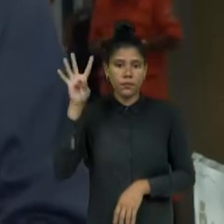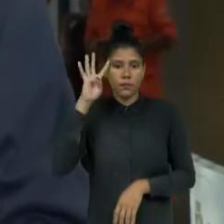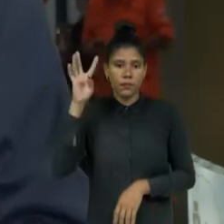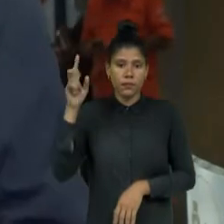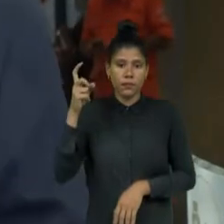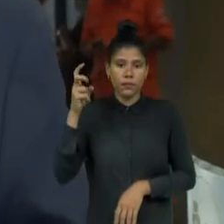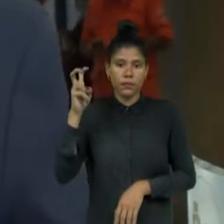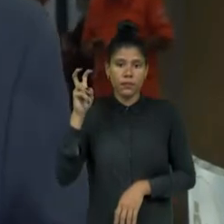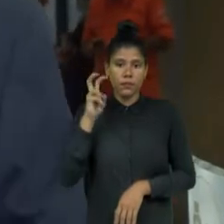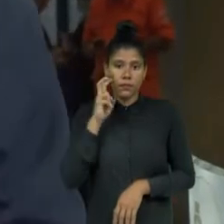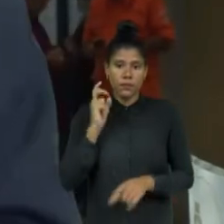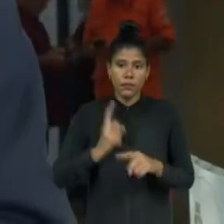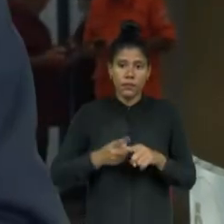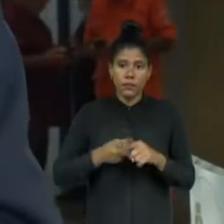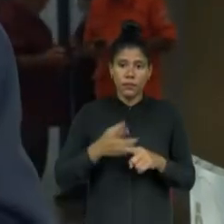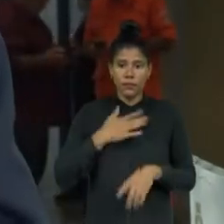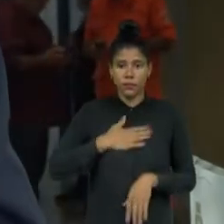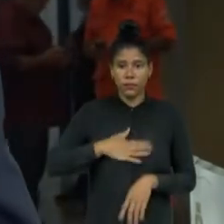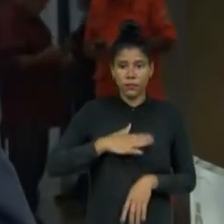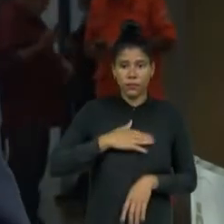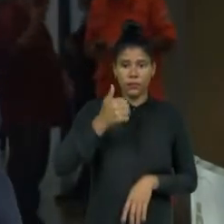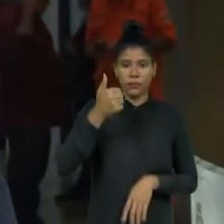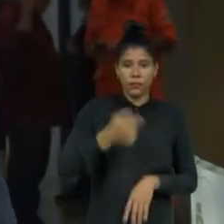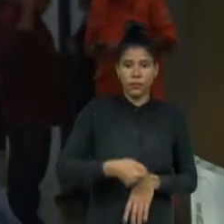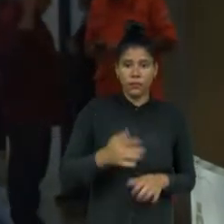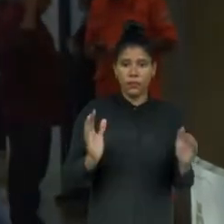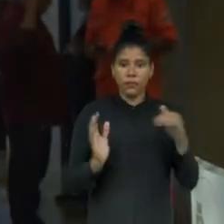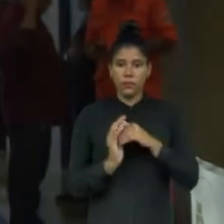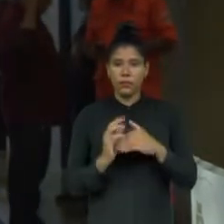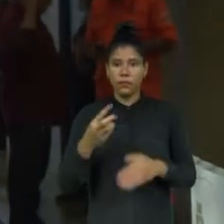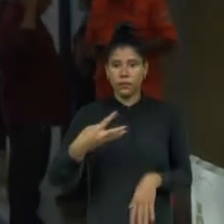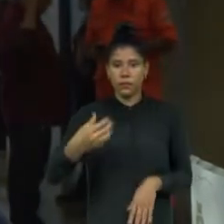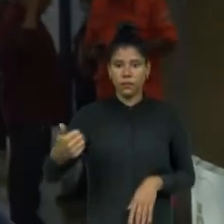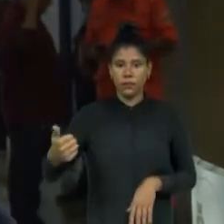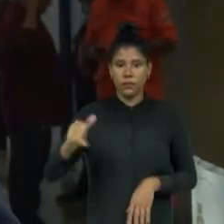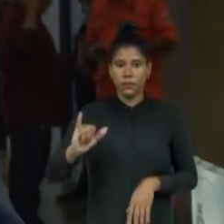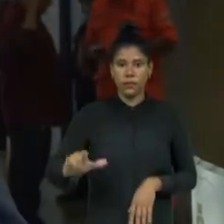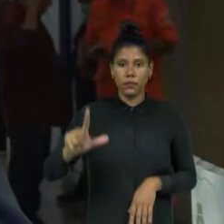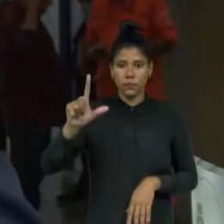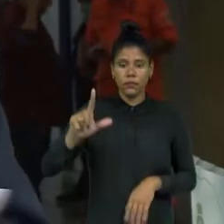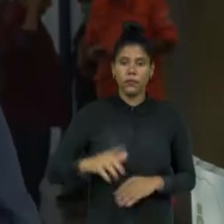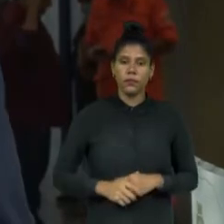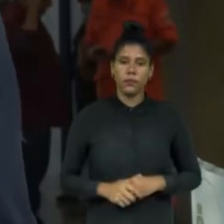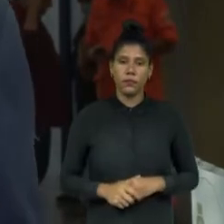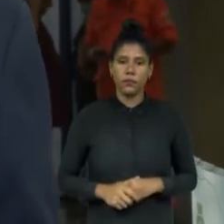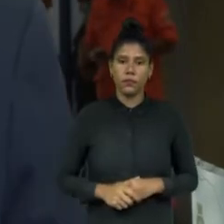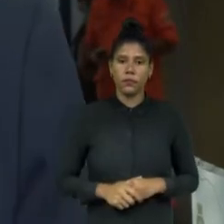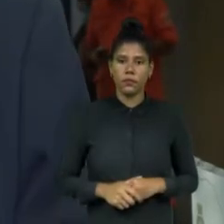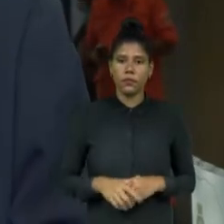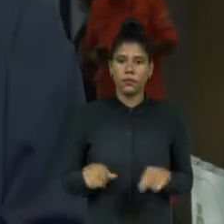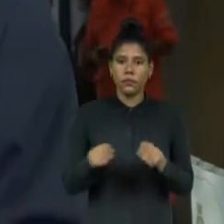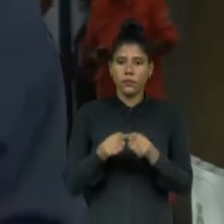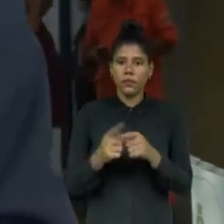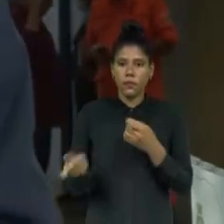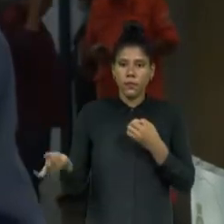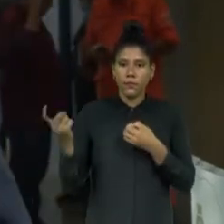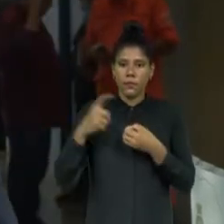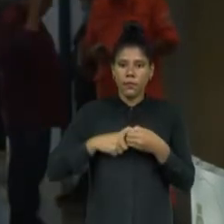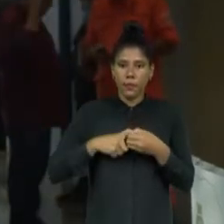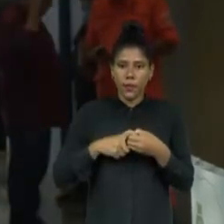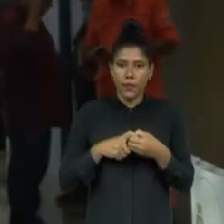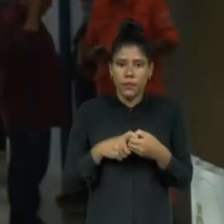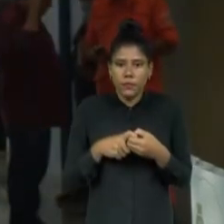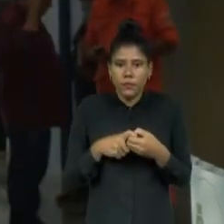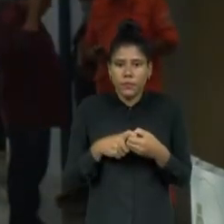o recesso está previsto para de 17 a 31 de julho, o recesso do plenário, e a retomada dos trabalhos prevista para o